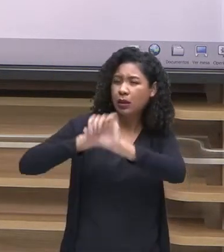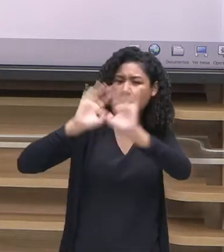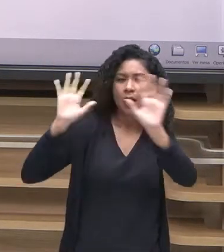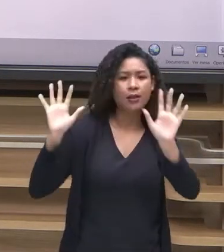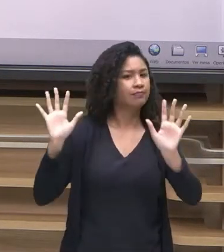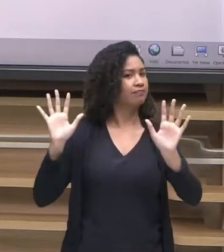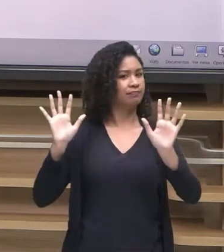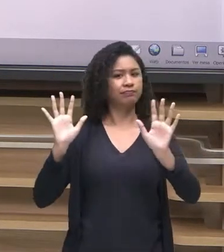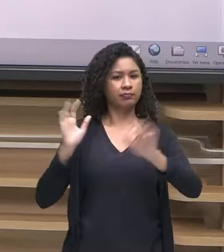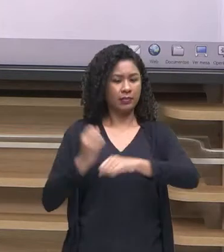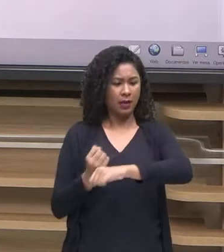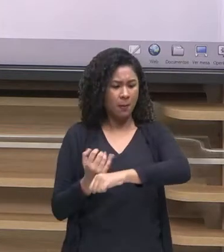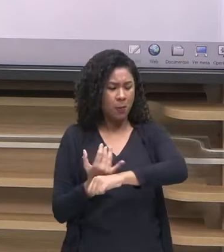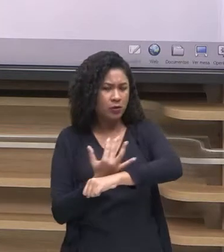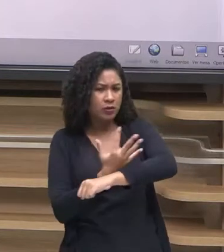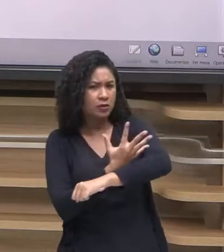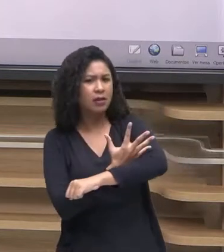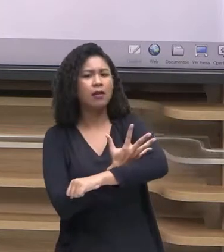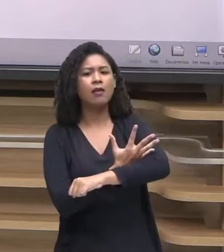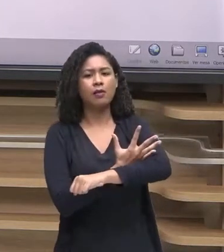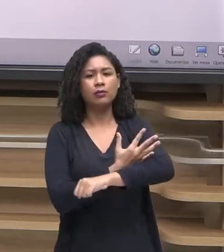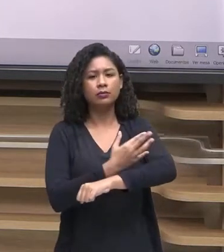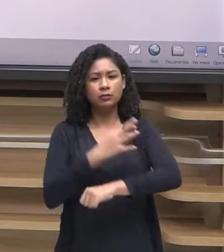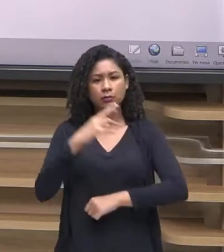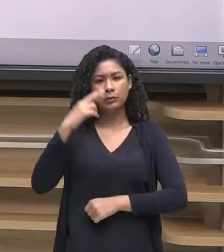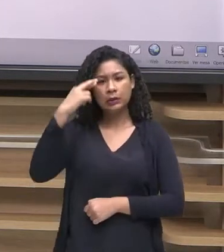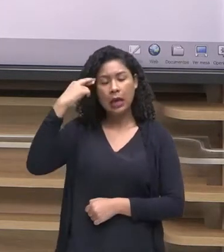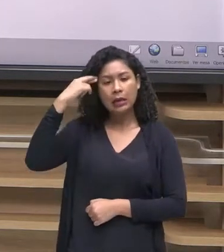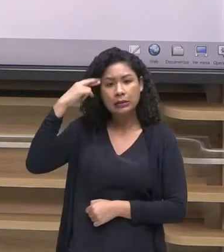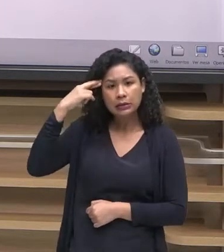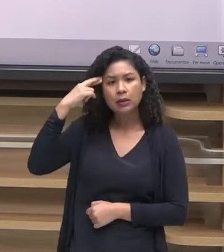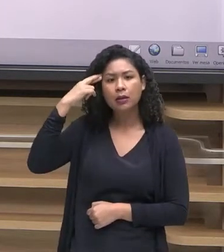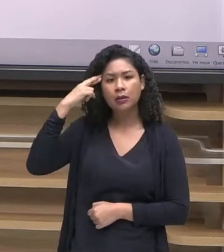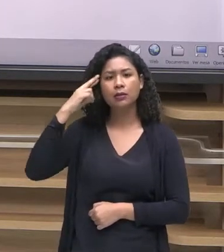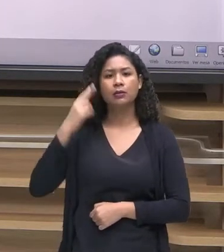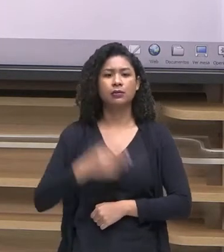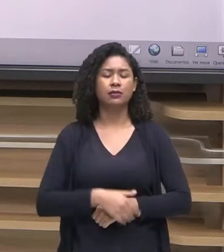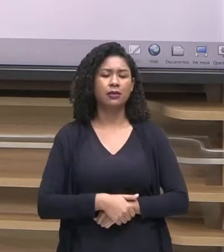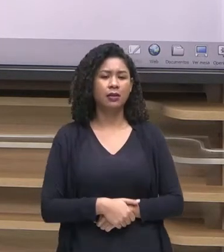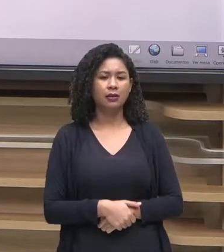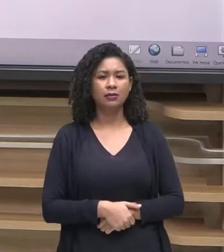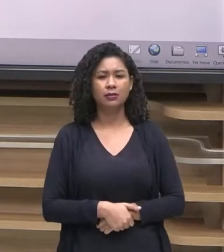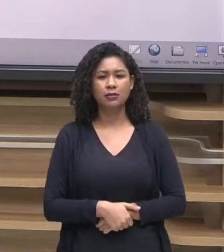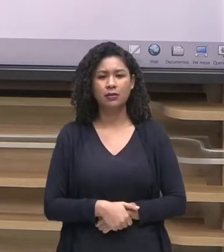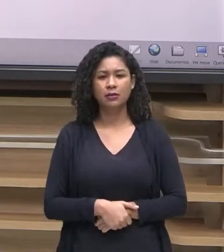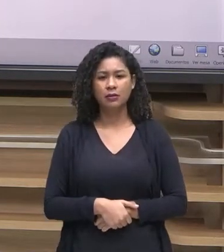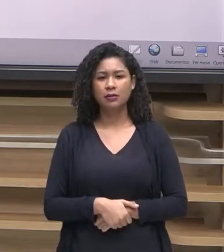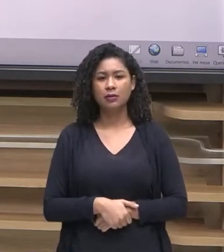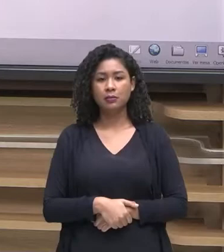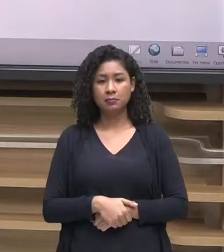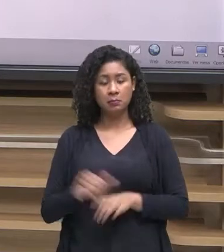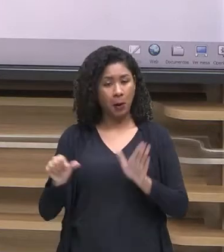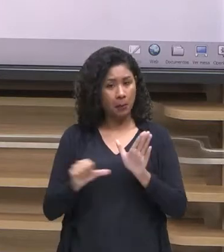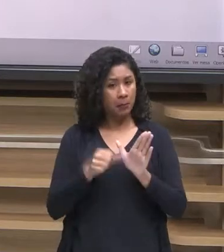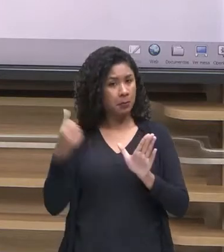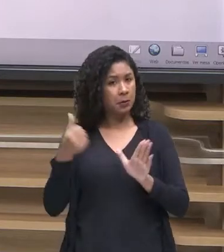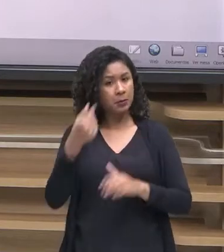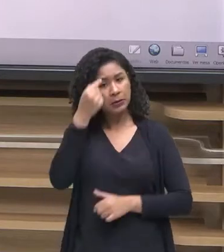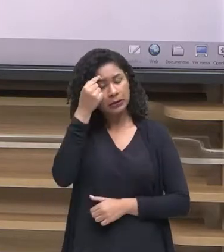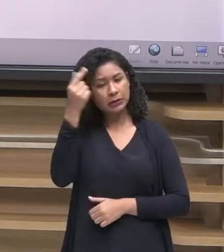nossa emoção. Então, essa é a primeira ideia que eu gostaria de colocar para você, tá bom? A segunda ideia da nossa aula de